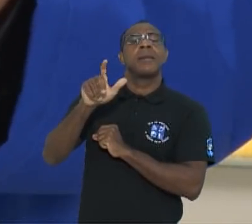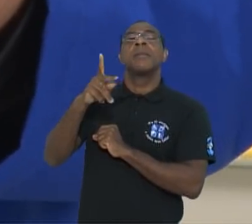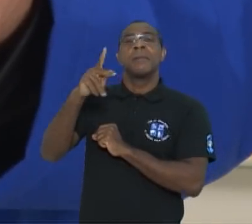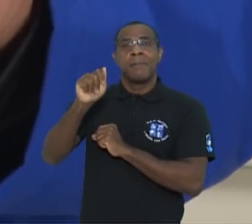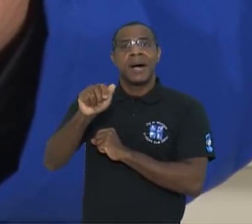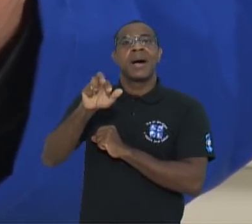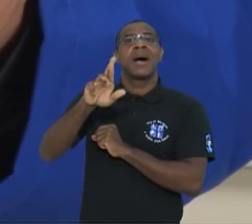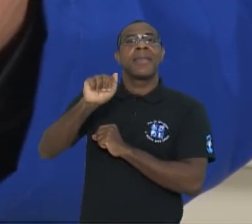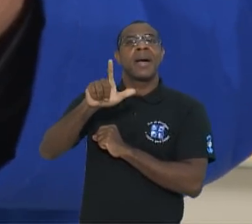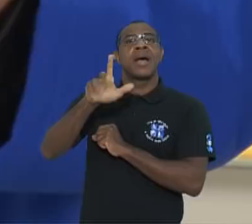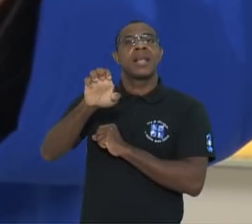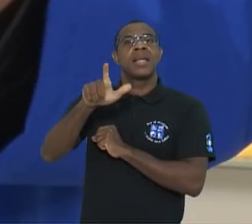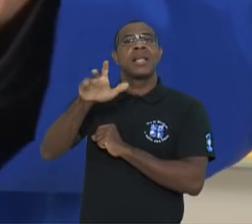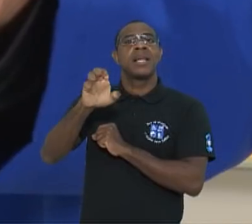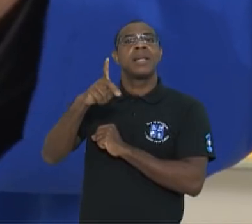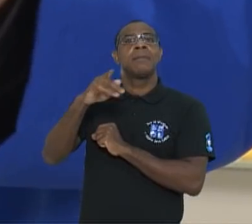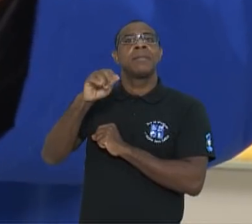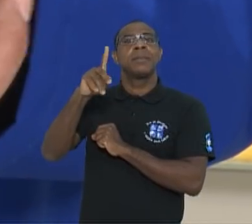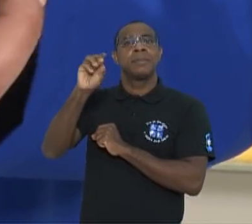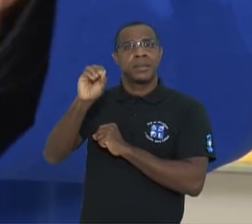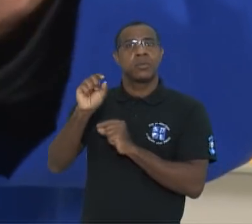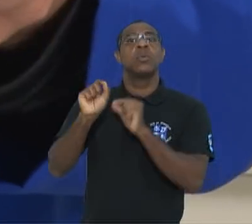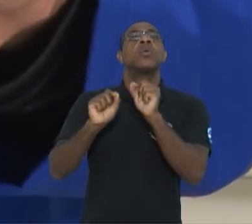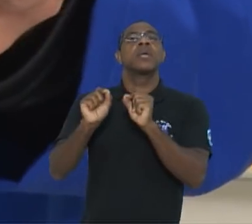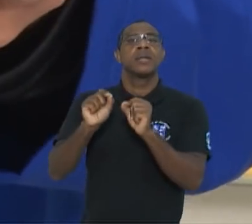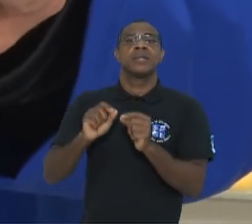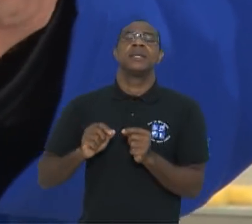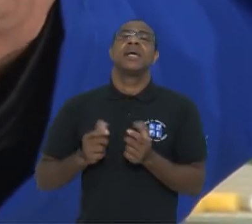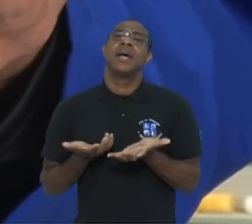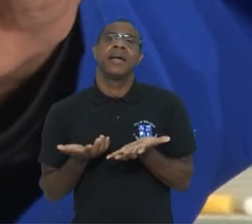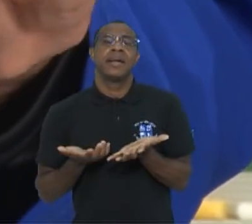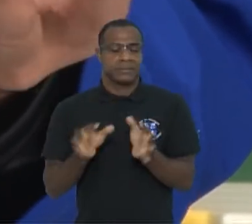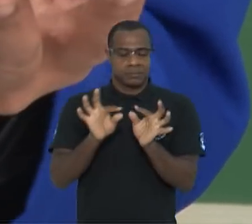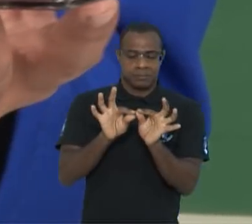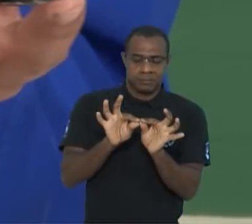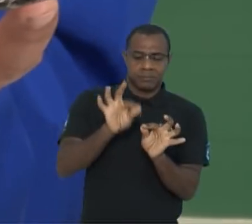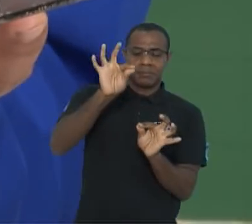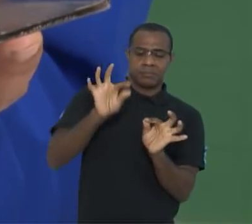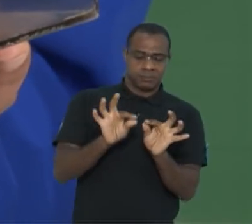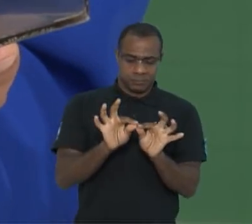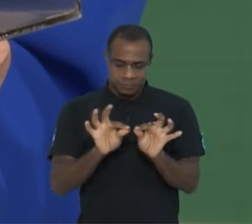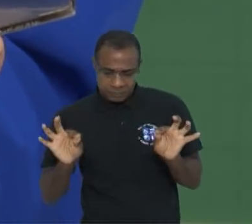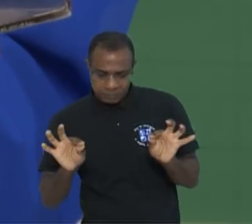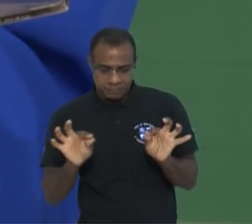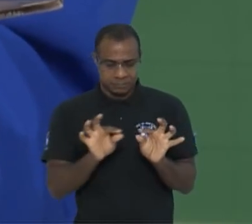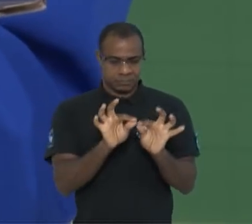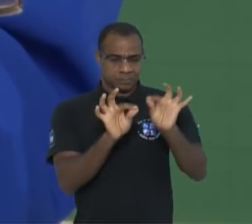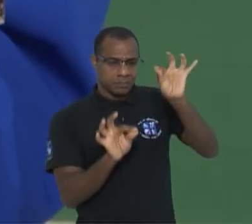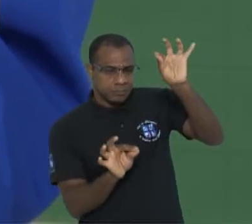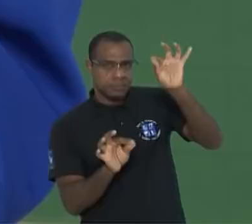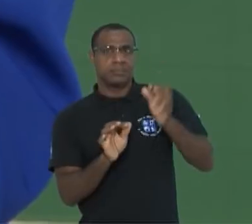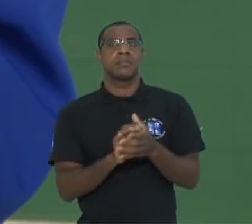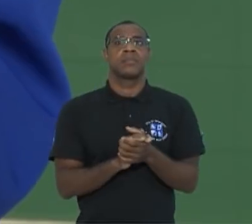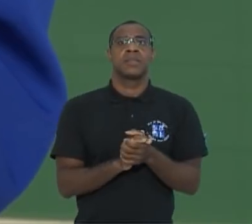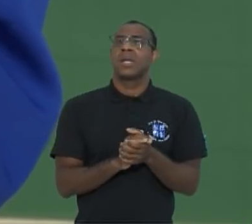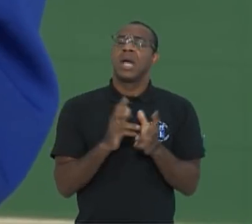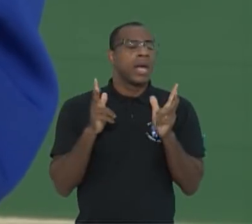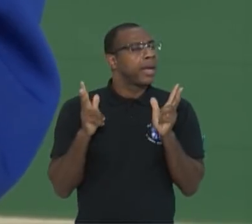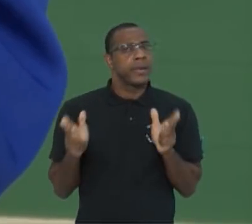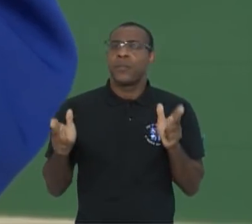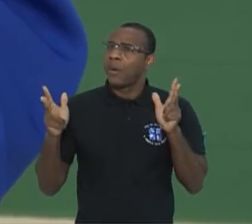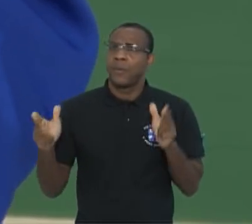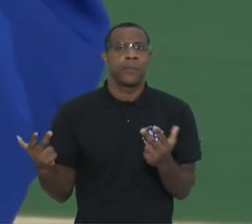as dimensões, né, aqui ó, o comprimento, a largura e a altura são as